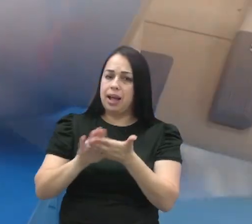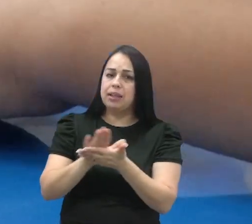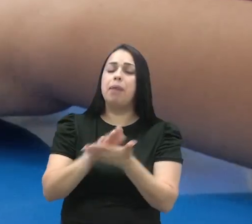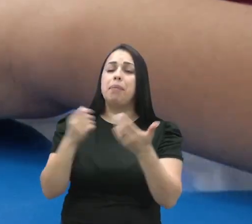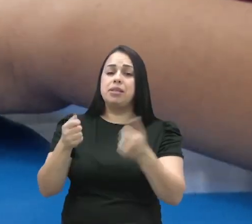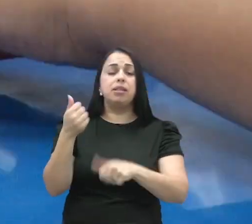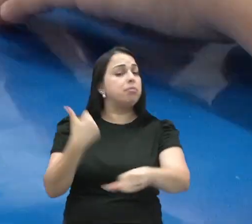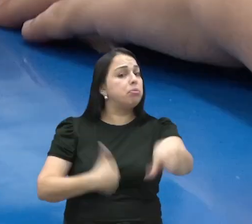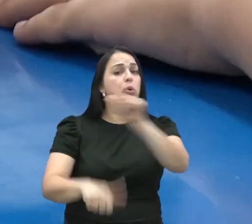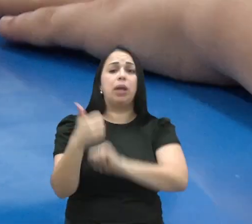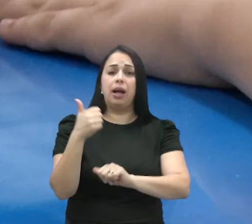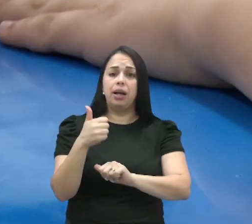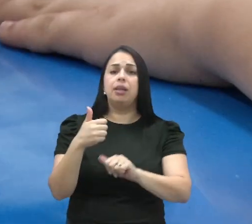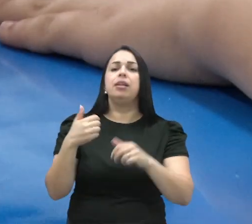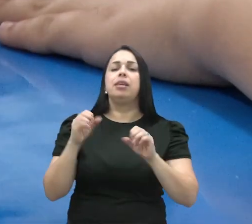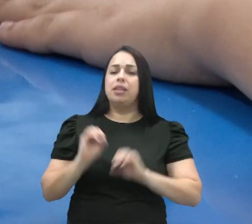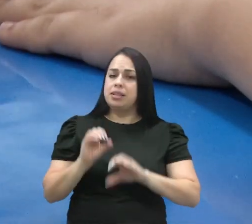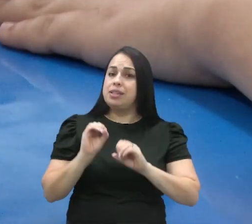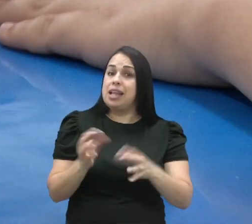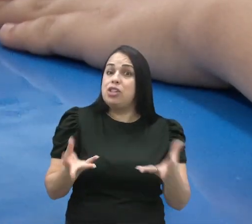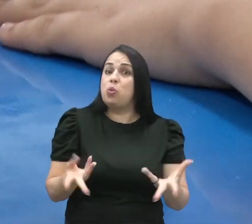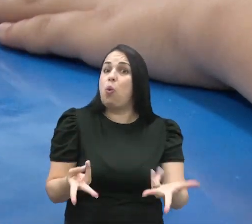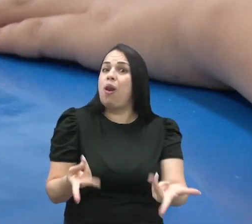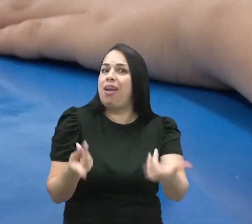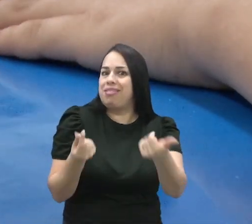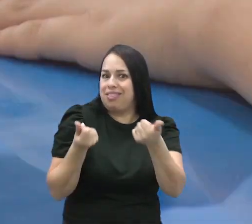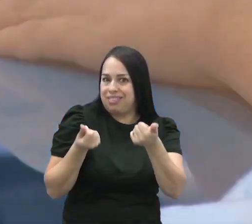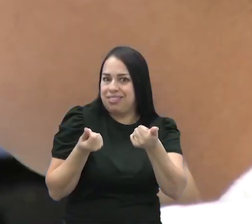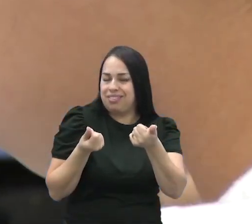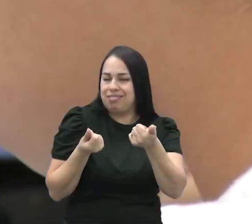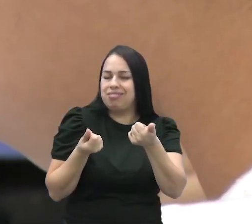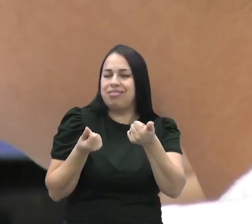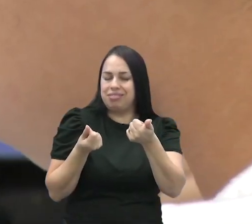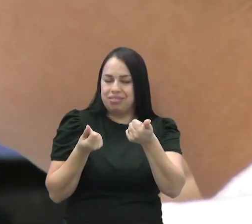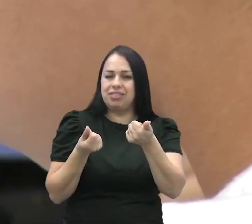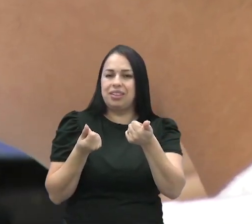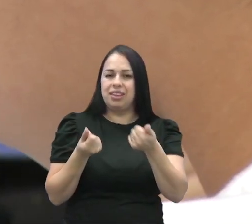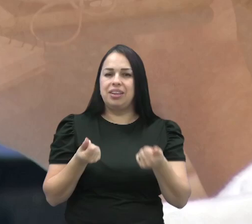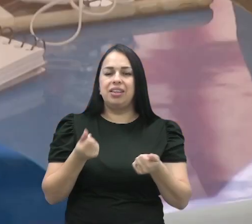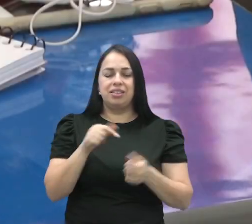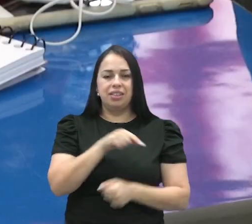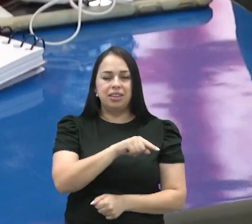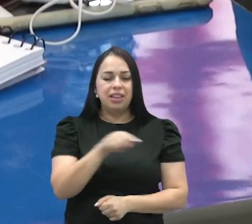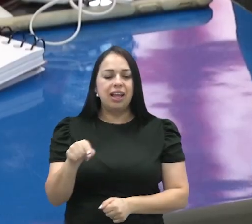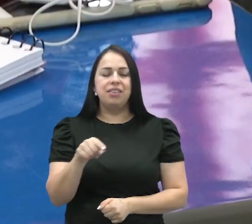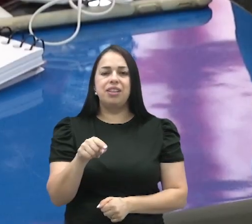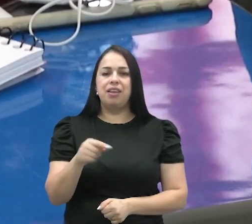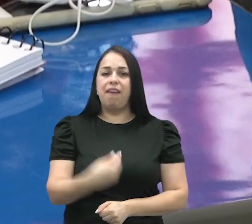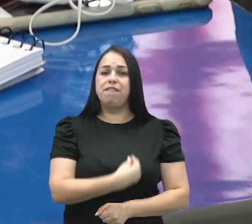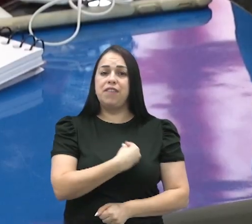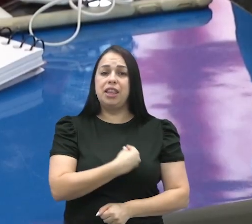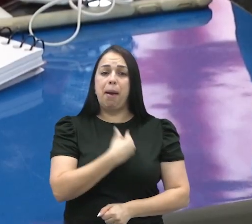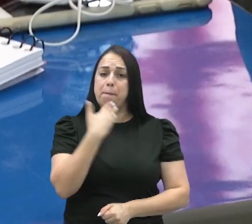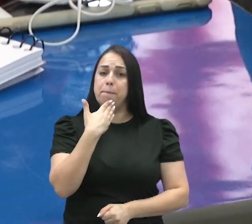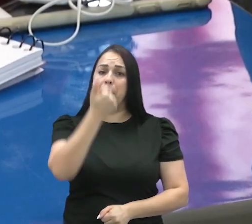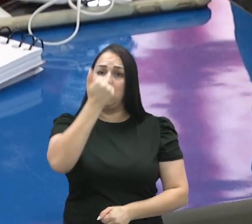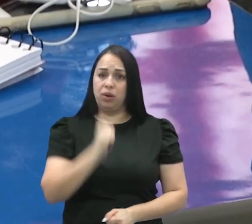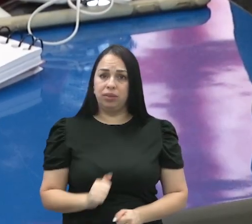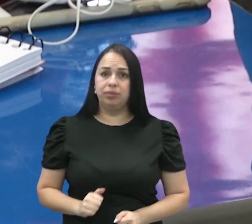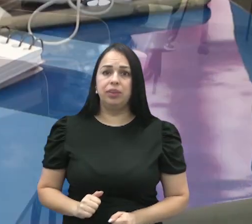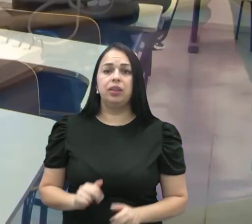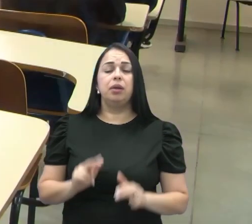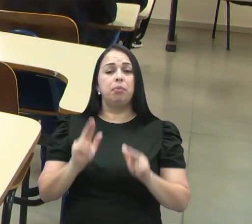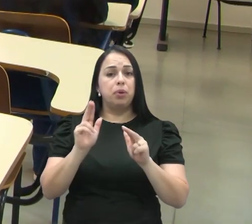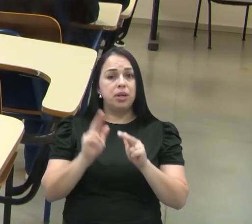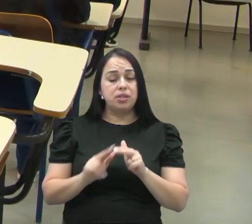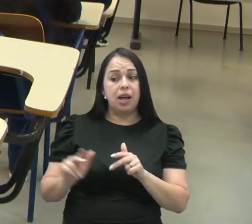educacionais. A importância de um ensino público de qualidade reflete diretamente na melhoria das condições de vida da